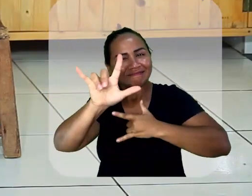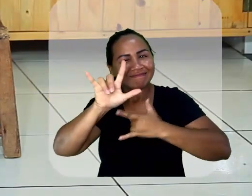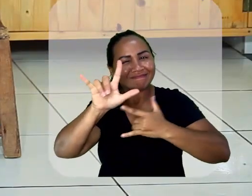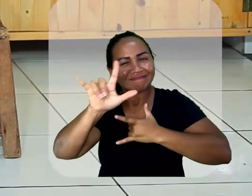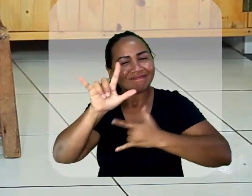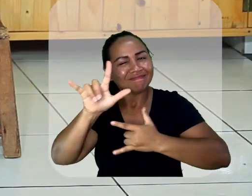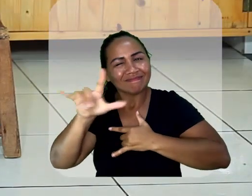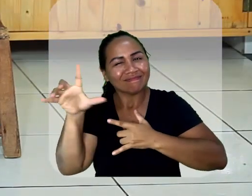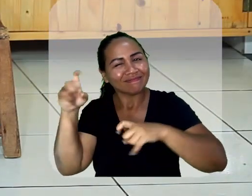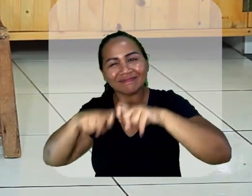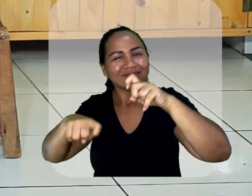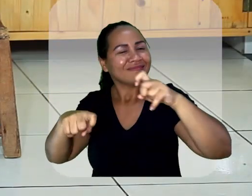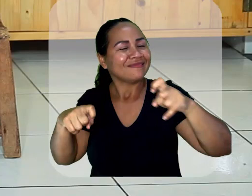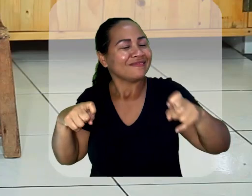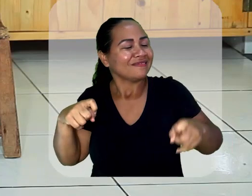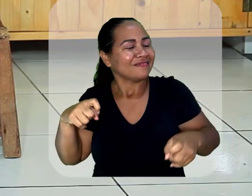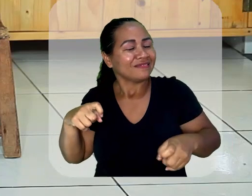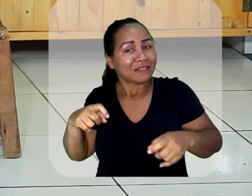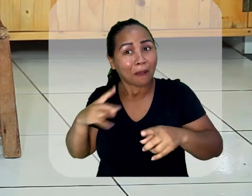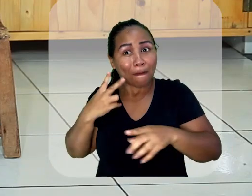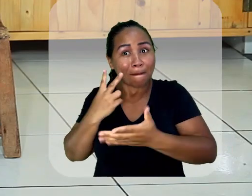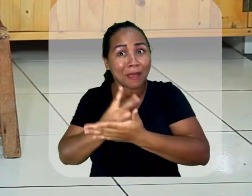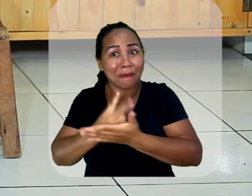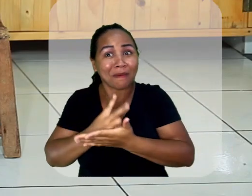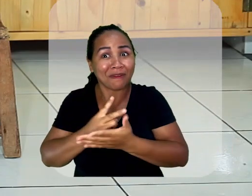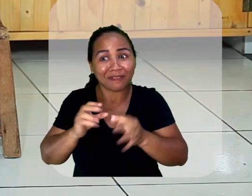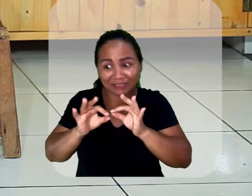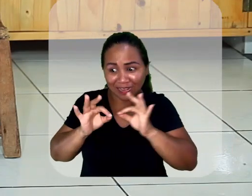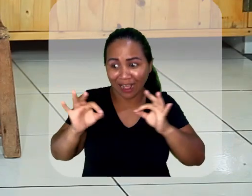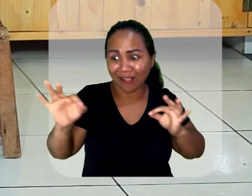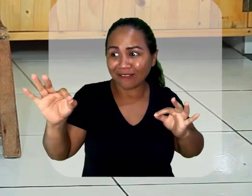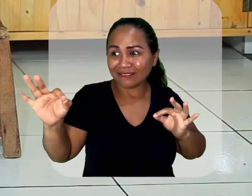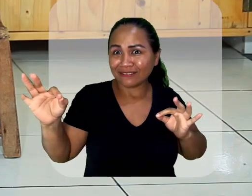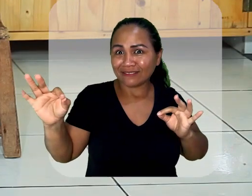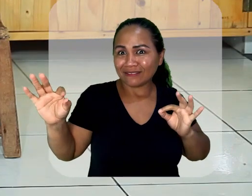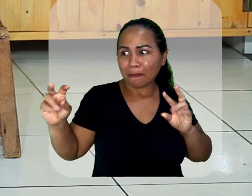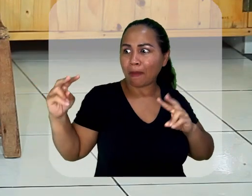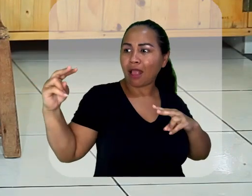distante esteja, ele está em mim. Entre nós,